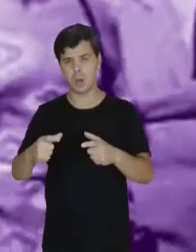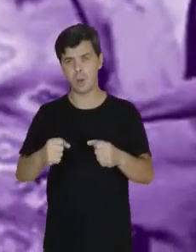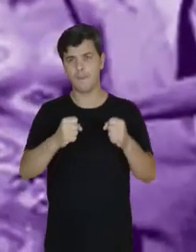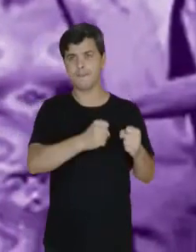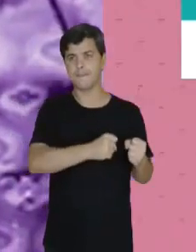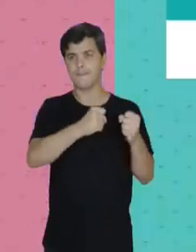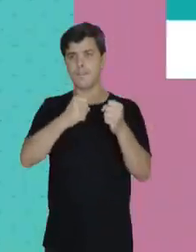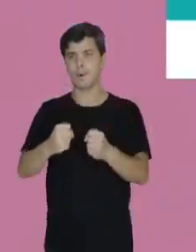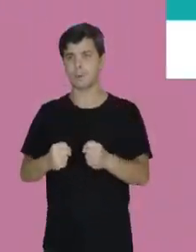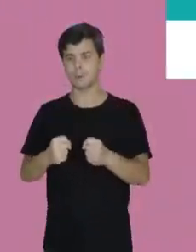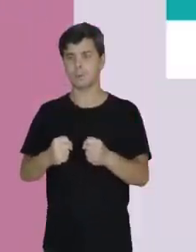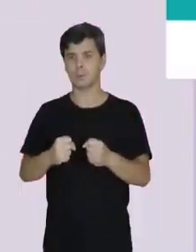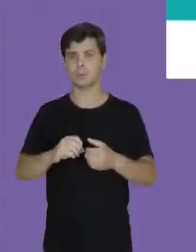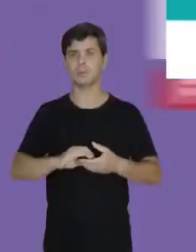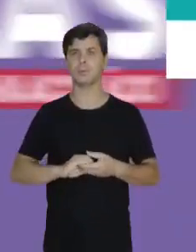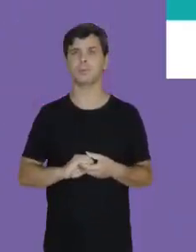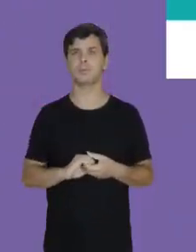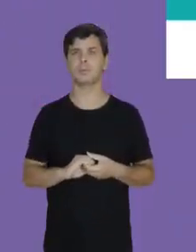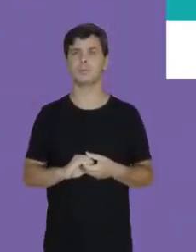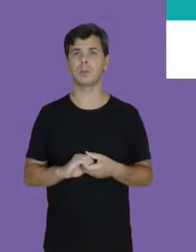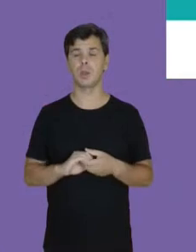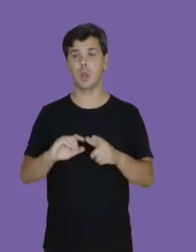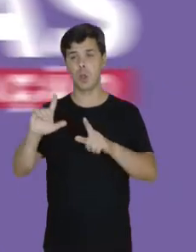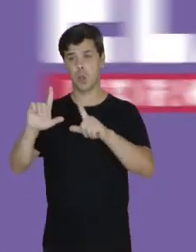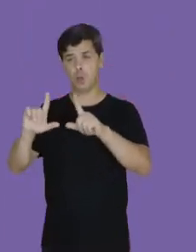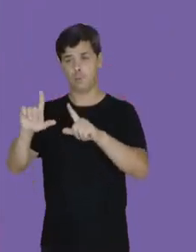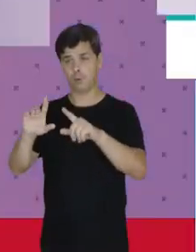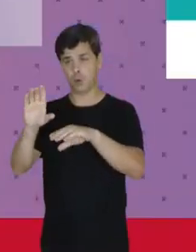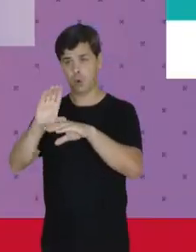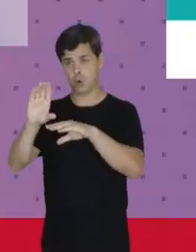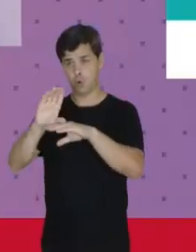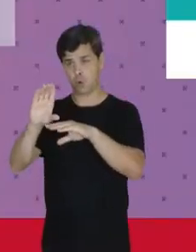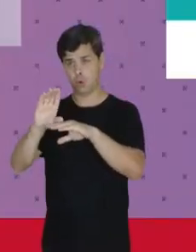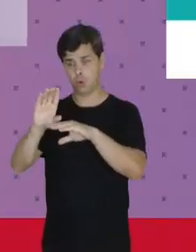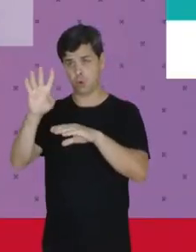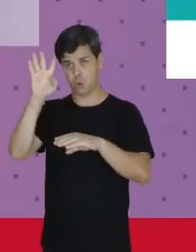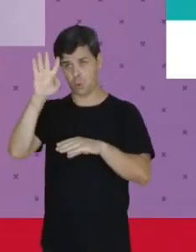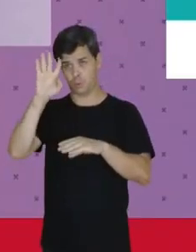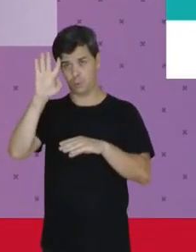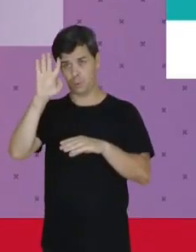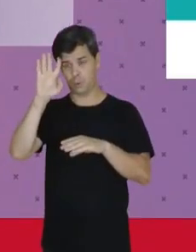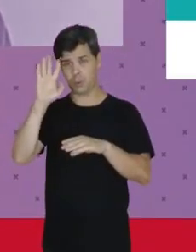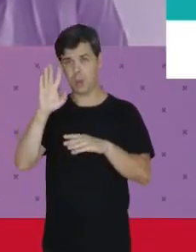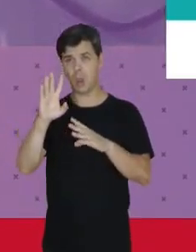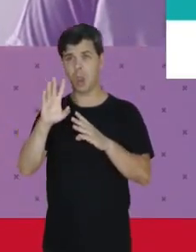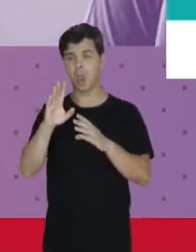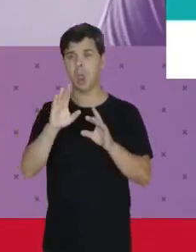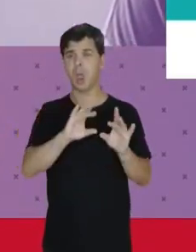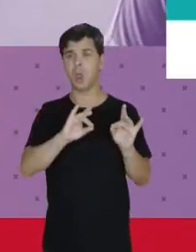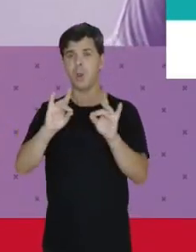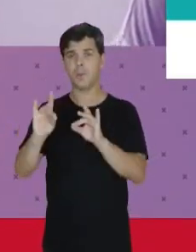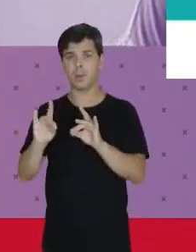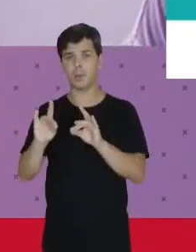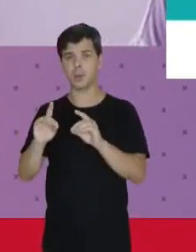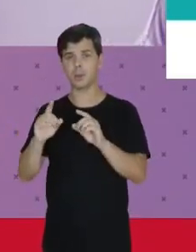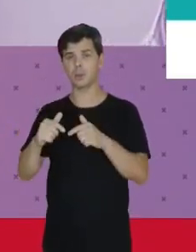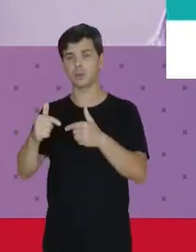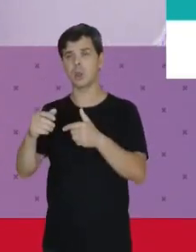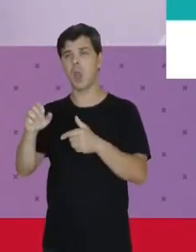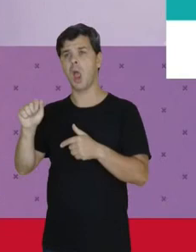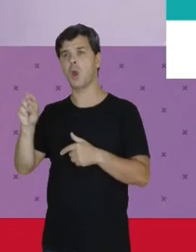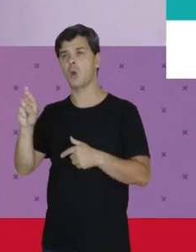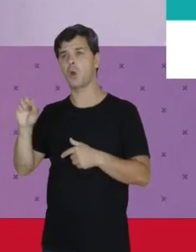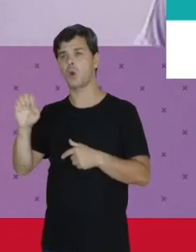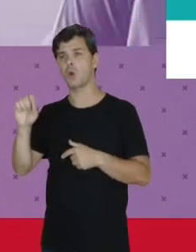de poder. No TV Elas por Elas Formação desta quarta-feira, você vai conferir a aula Agroecologia e Combate aos